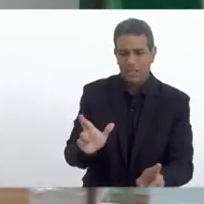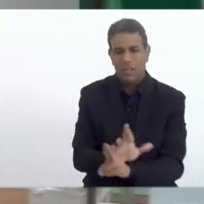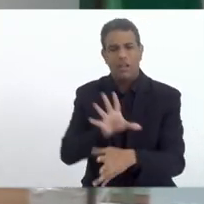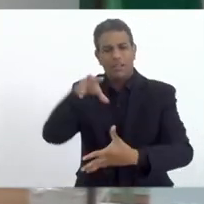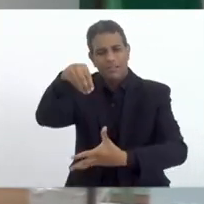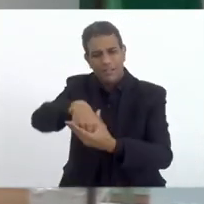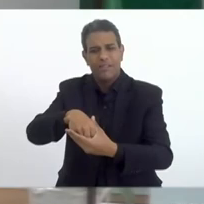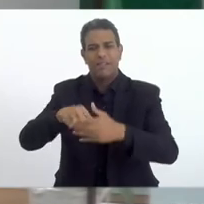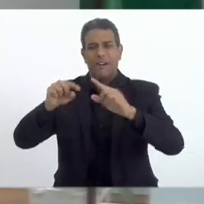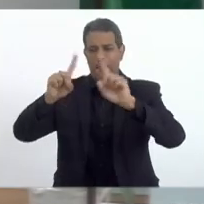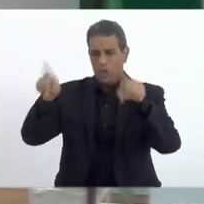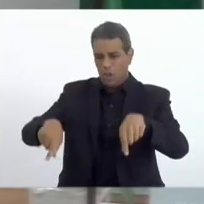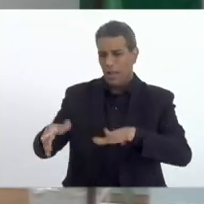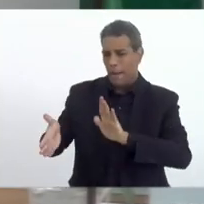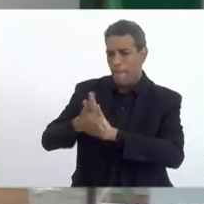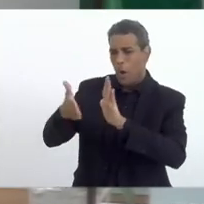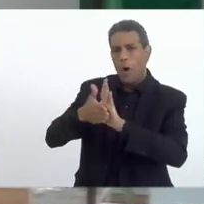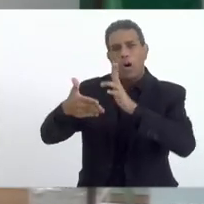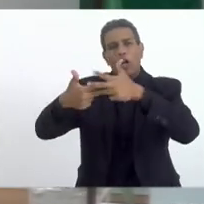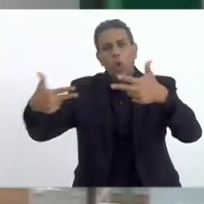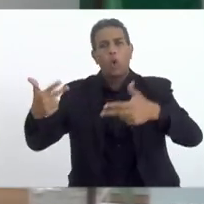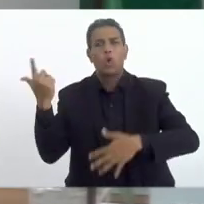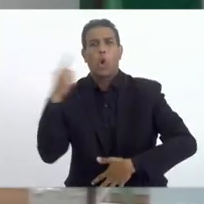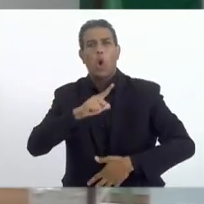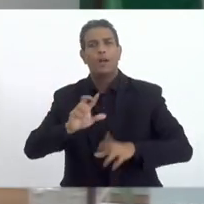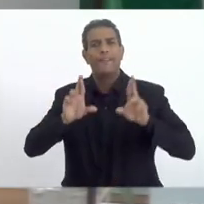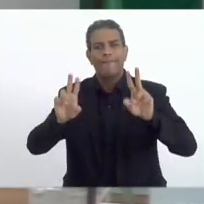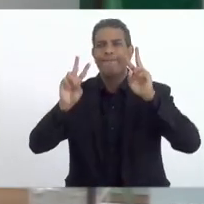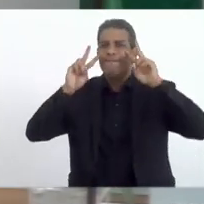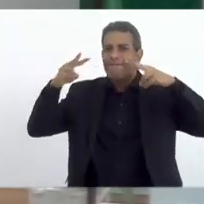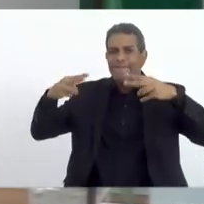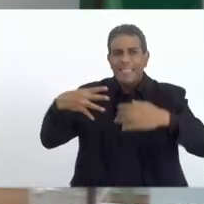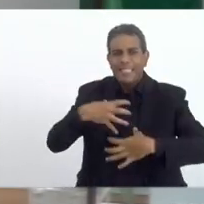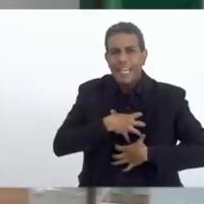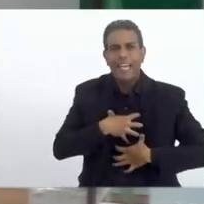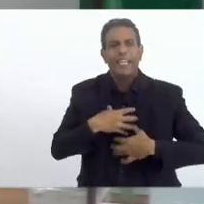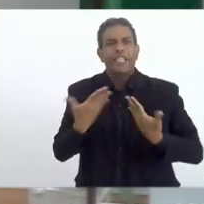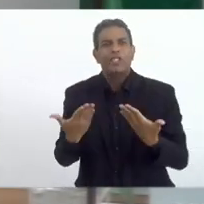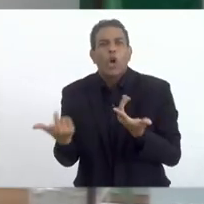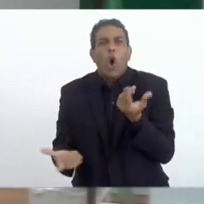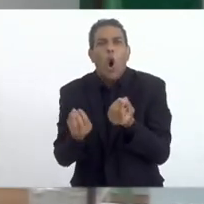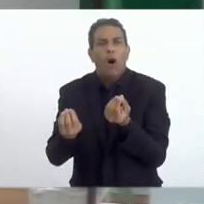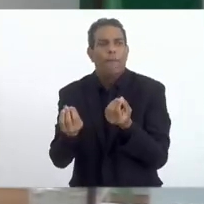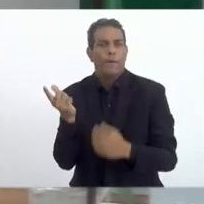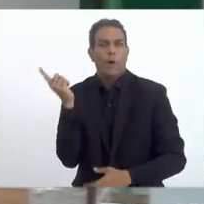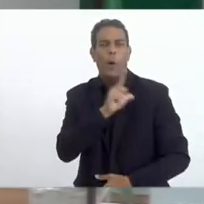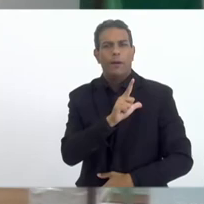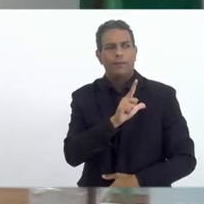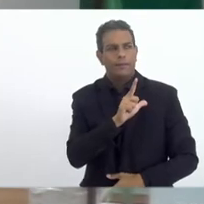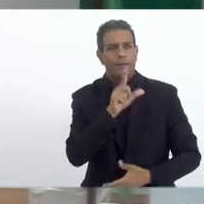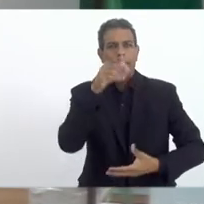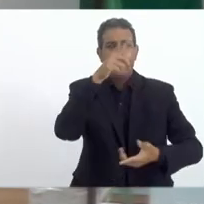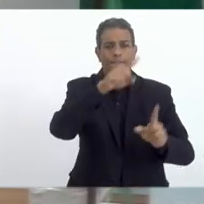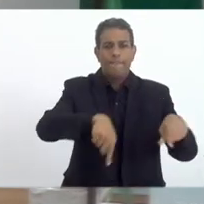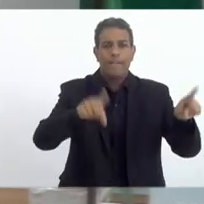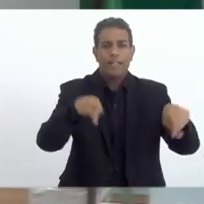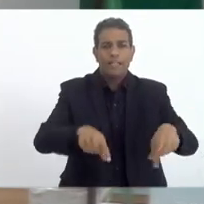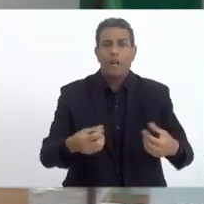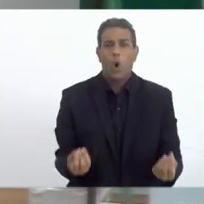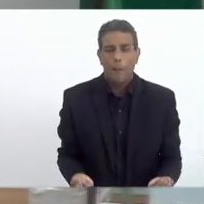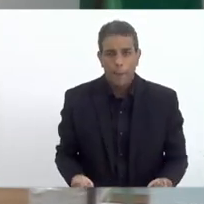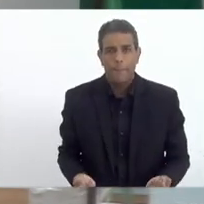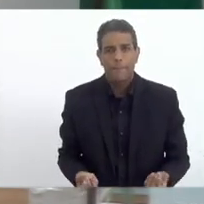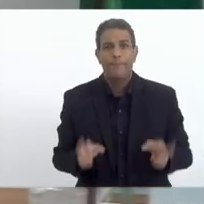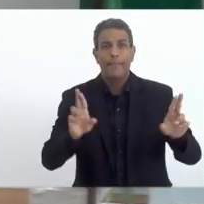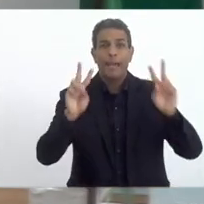funcionalismo, propor algo que gera uma expectativa e depois é vetado. Né?